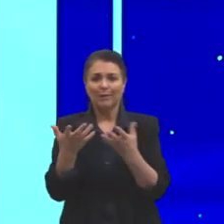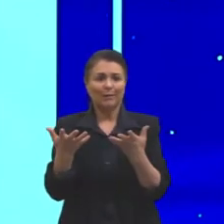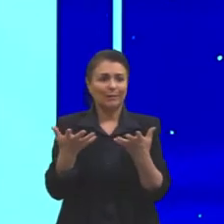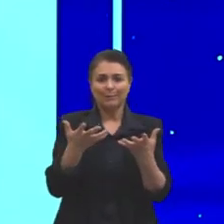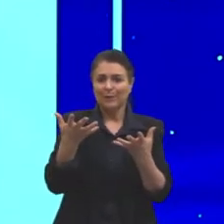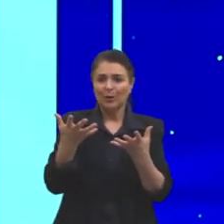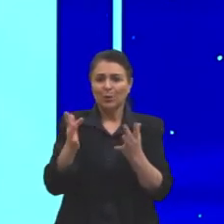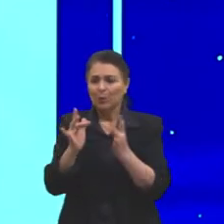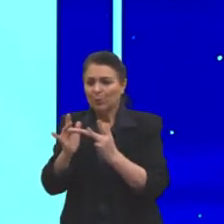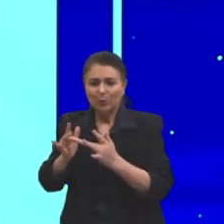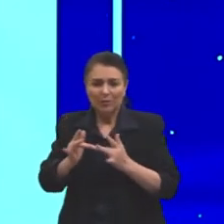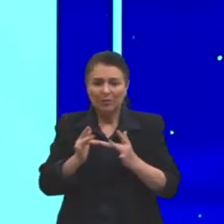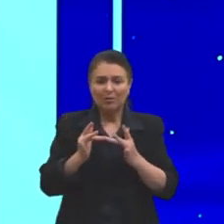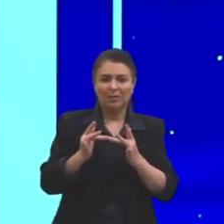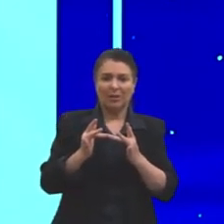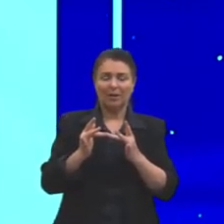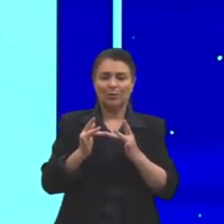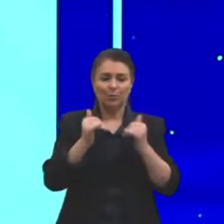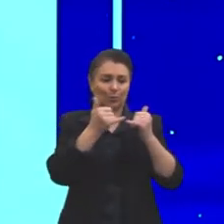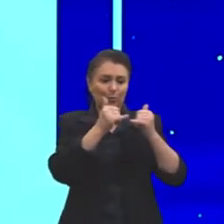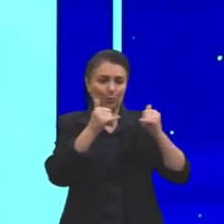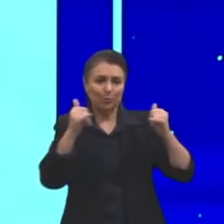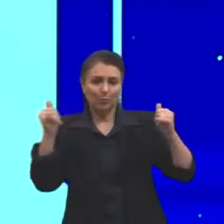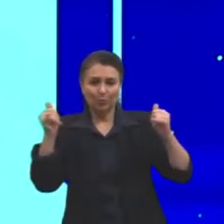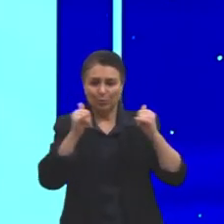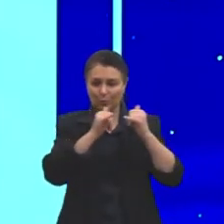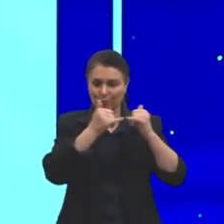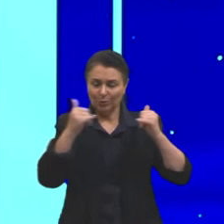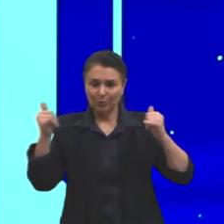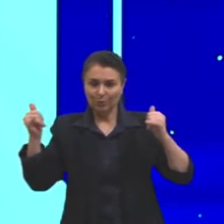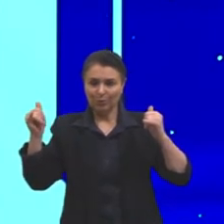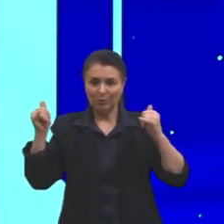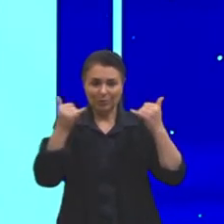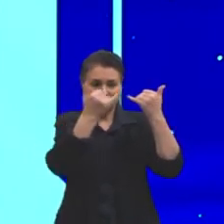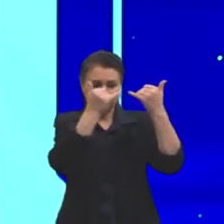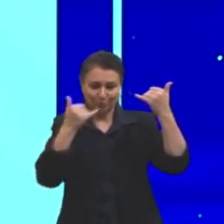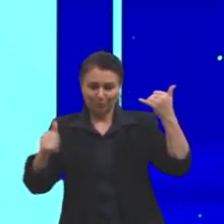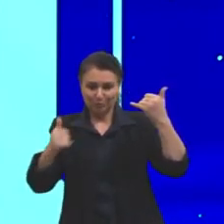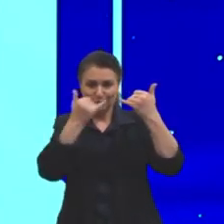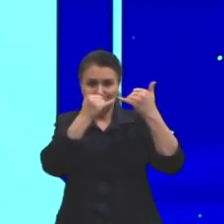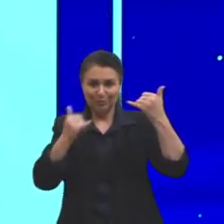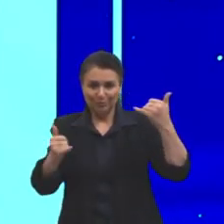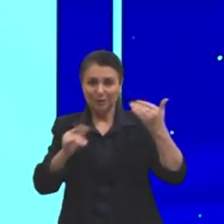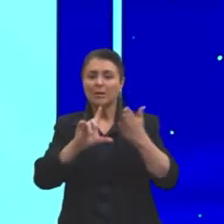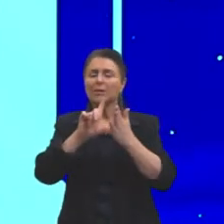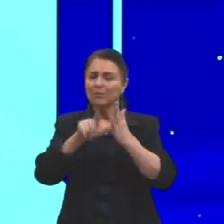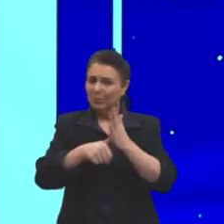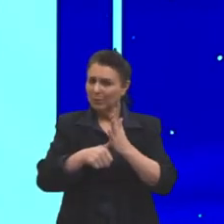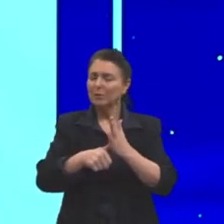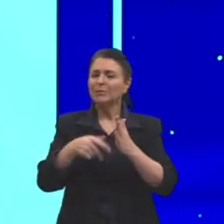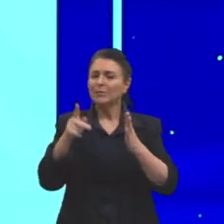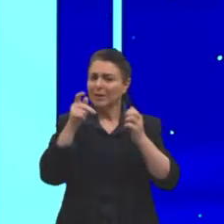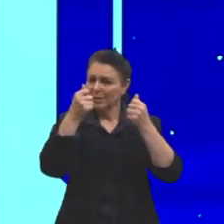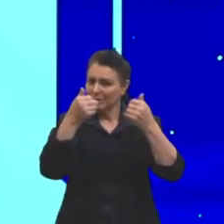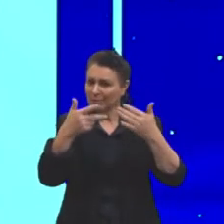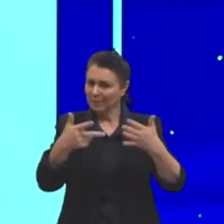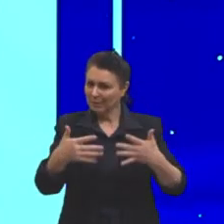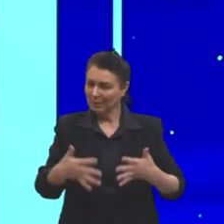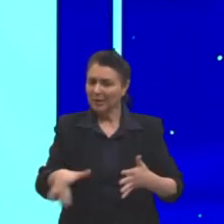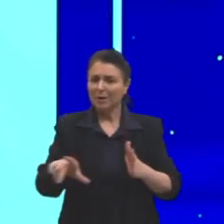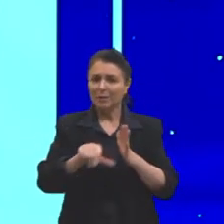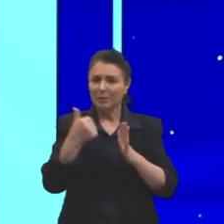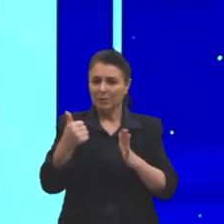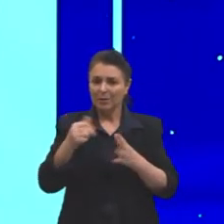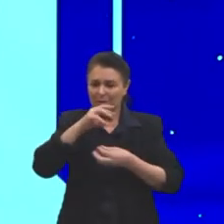né quando passa então a corrente elétrica enfim a gente vai conversar melhor sobre isso eles acabam se misturando então eles não